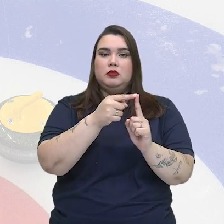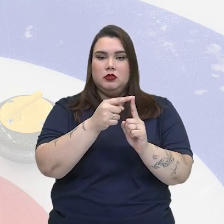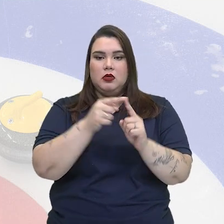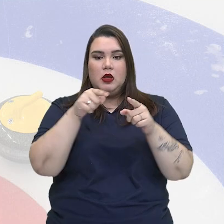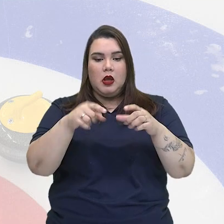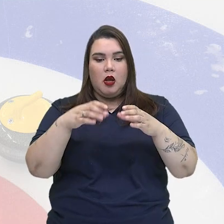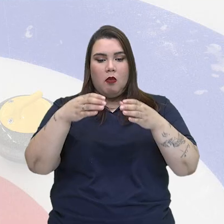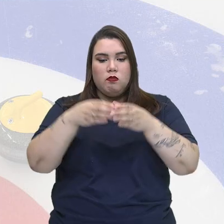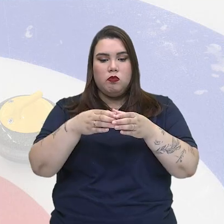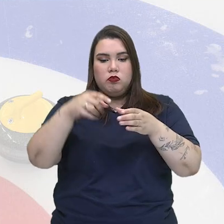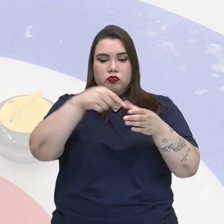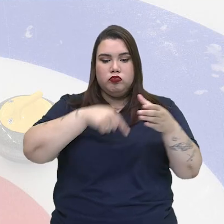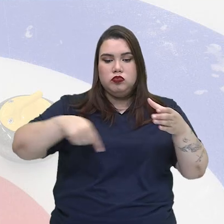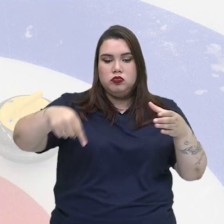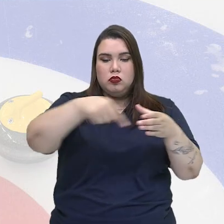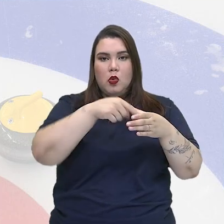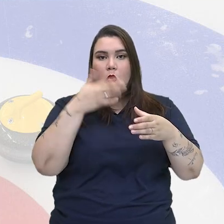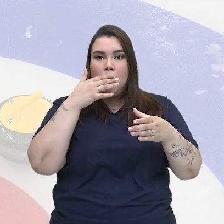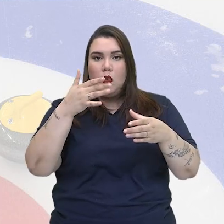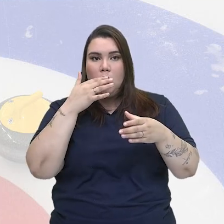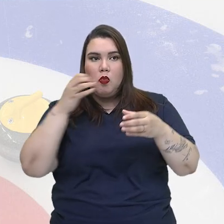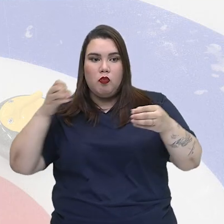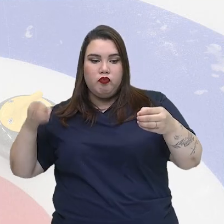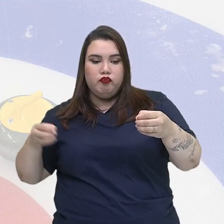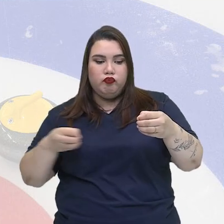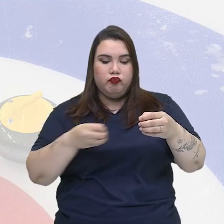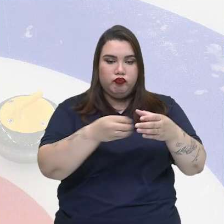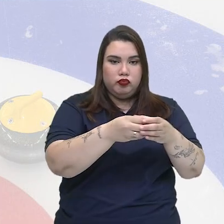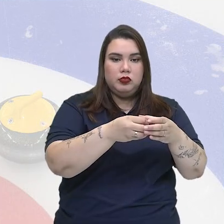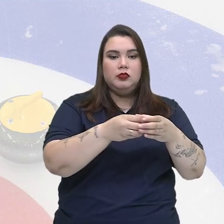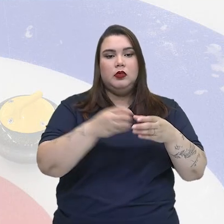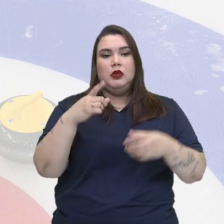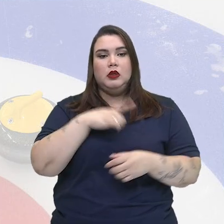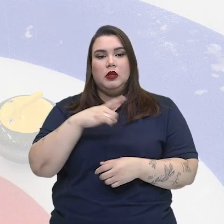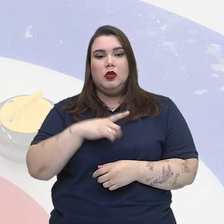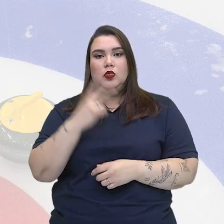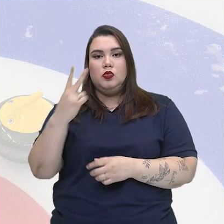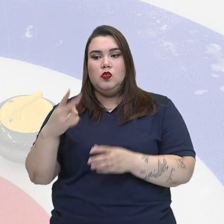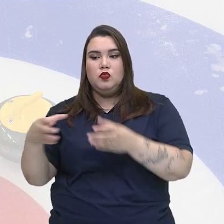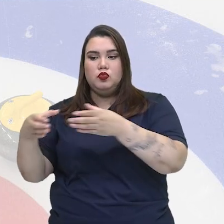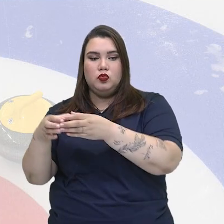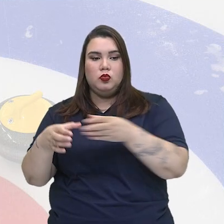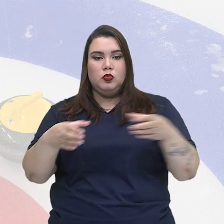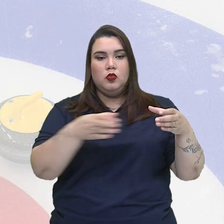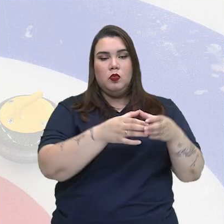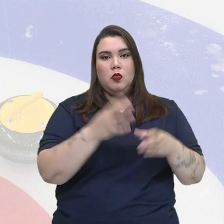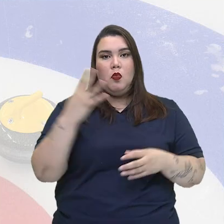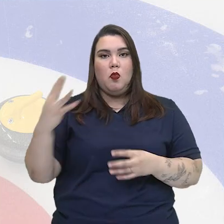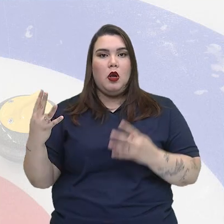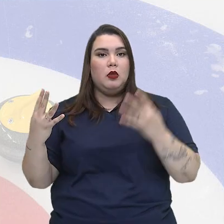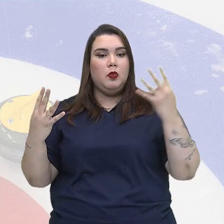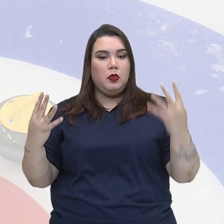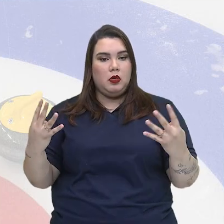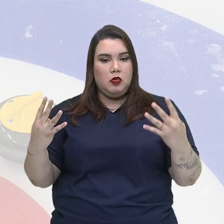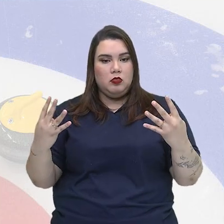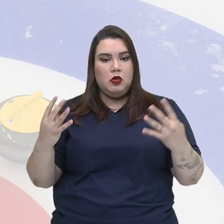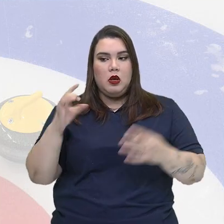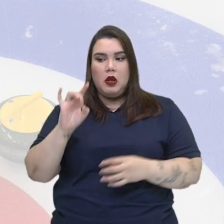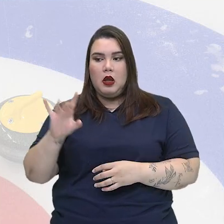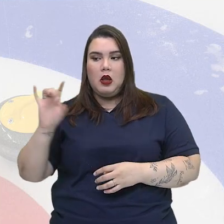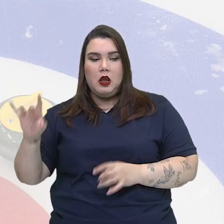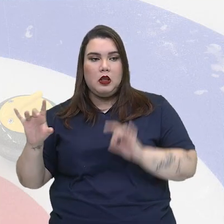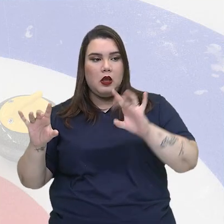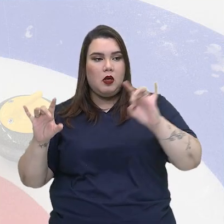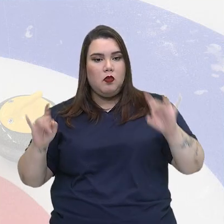Nós temos aí 2 times com 4 jogadores cada, onde cada um vai fazer a sua jogada no